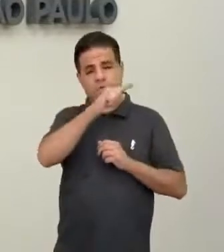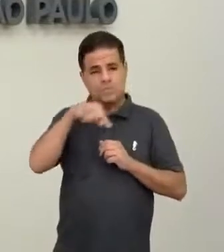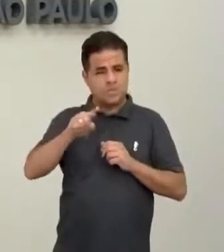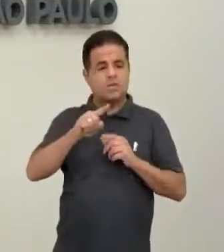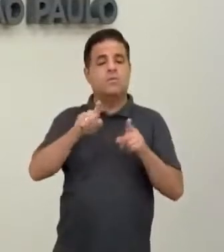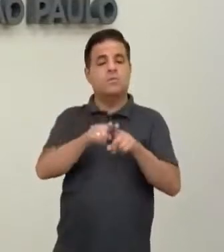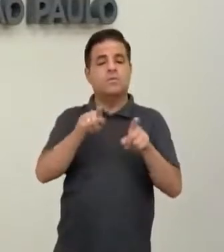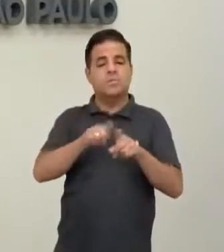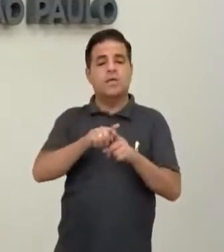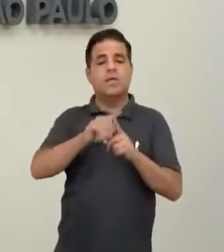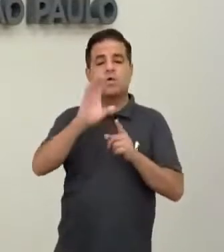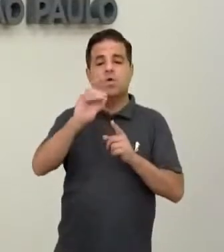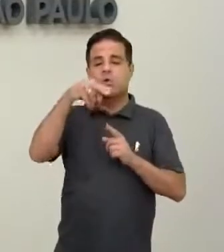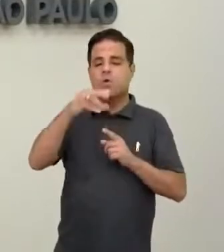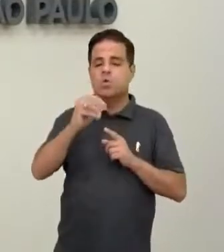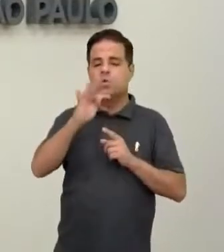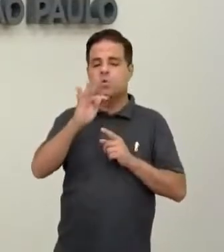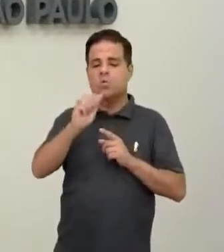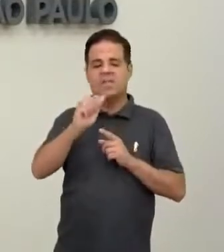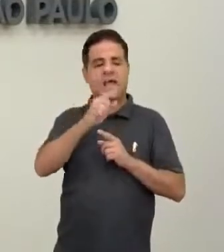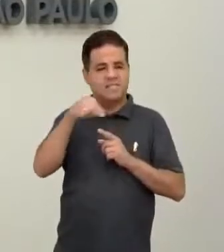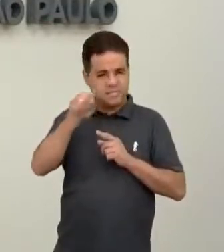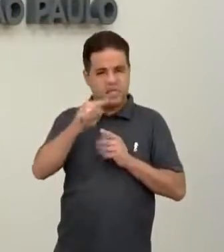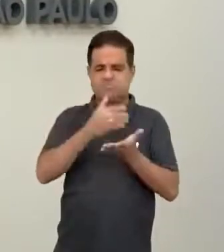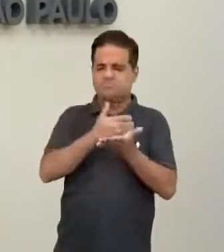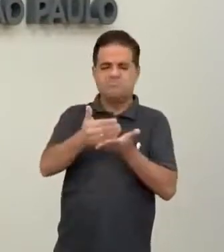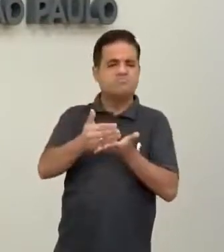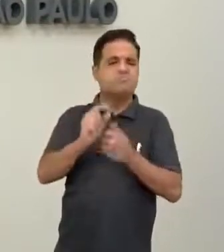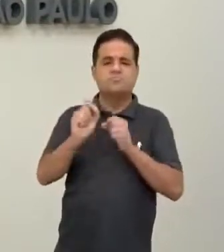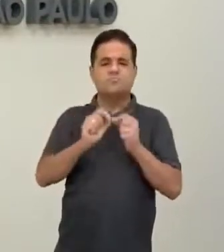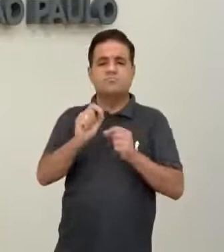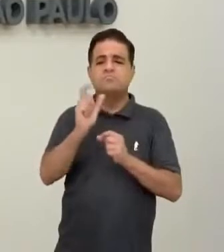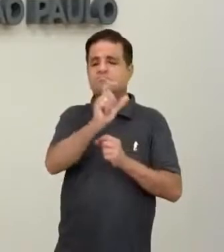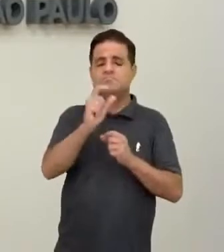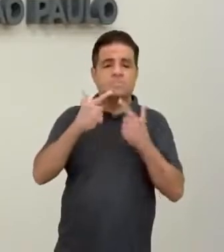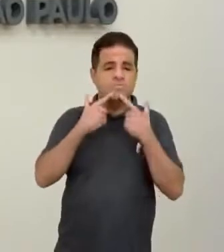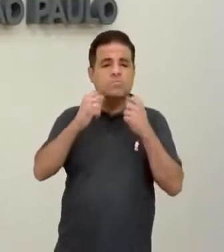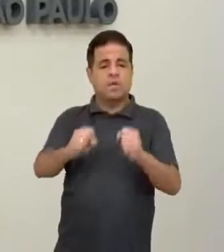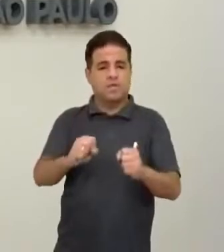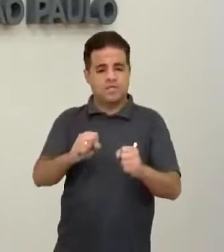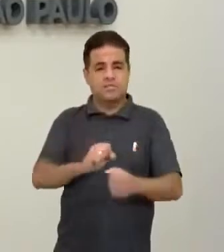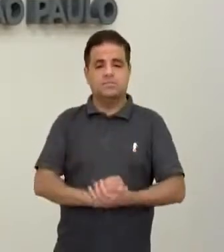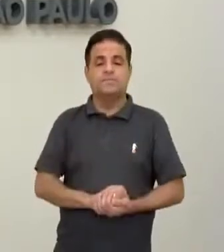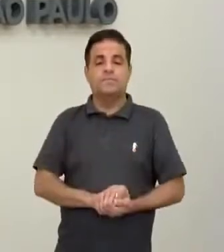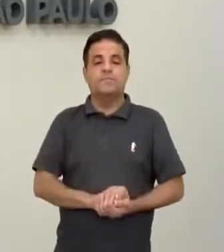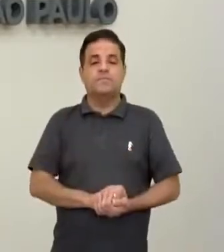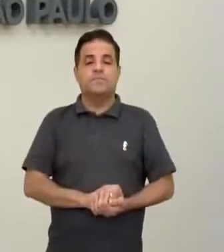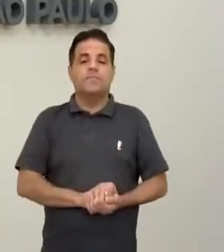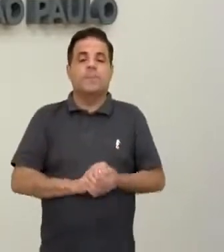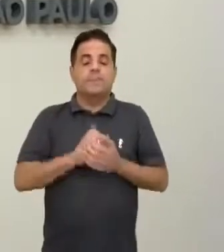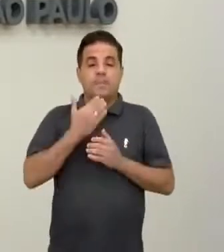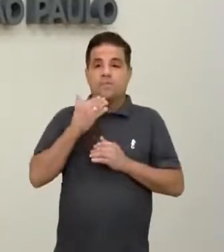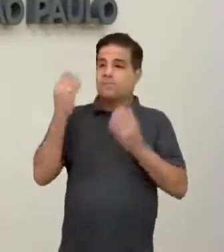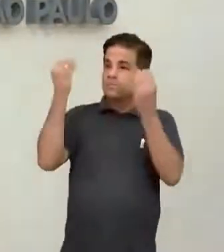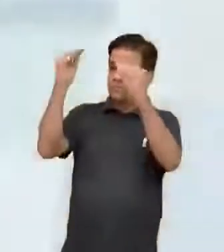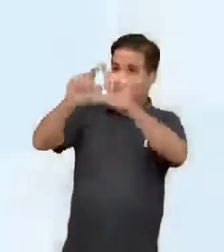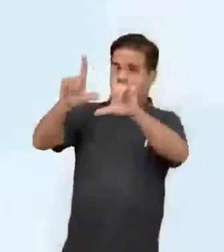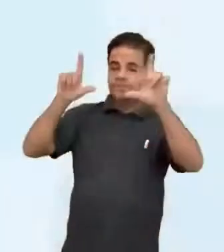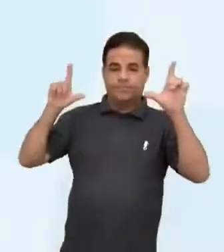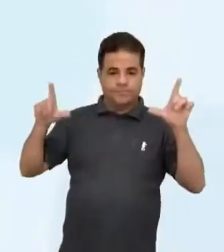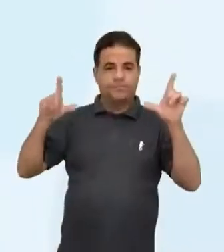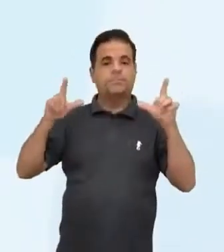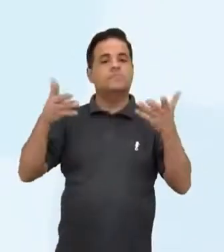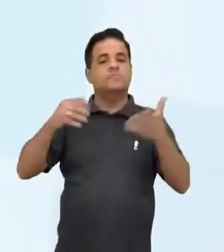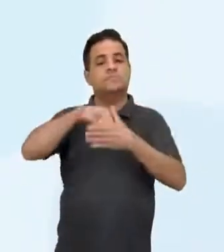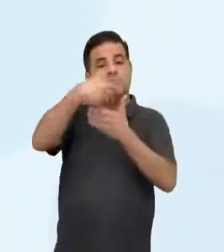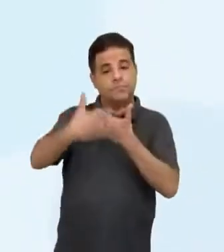denotação, principalmente a conotação, né, para a gente entender melhor a origem, né, da linguagem figurada. Vou pedir para pôr na tela aí o conteúdo